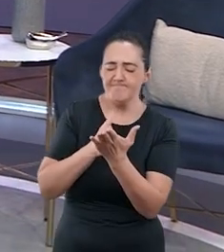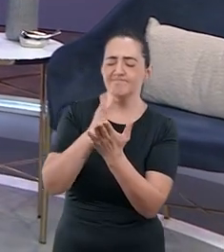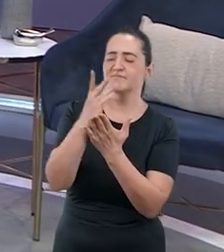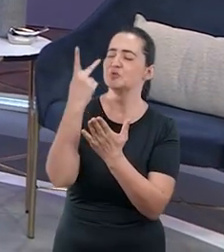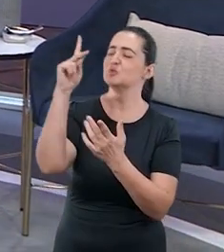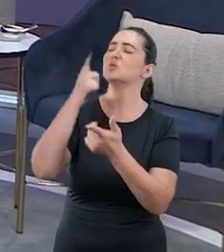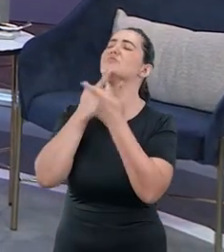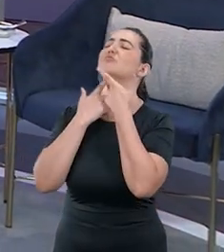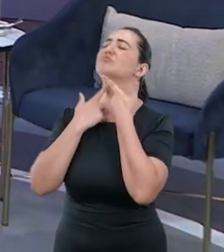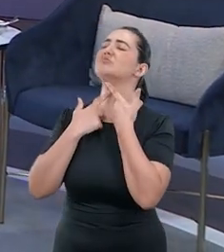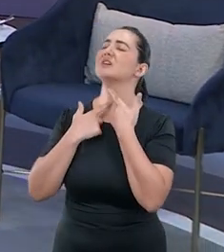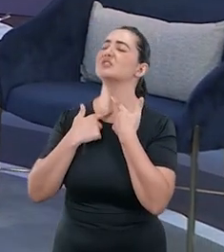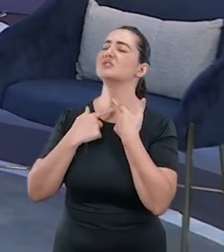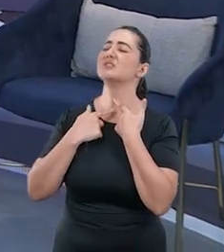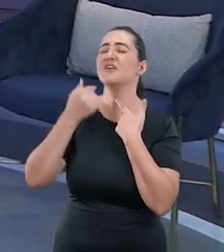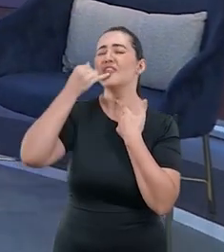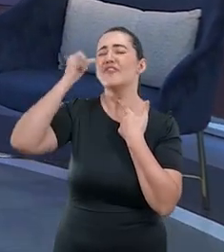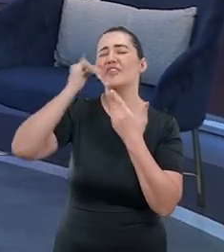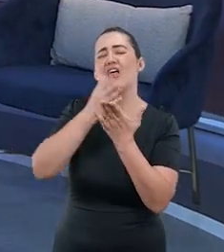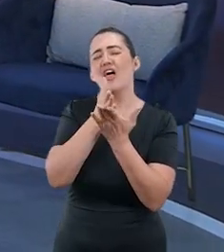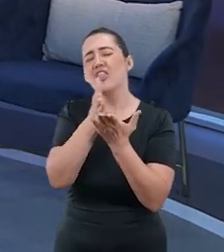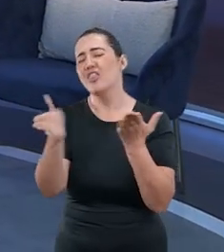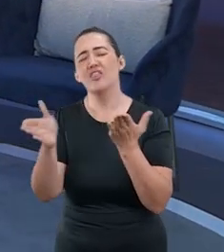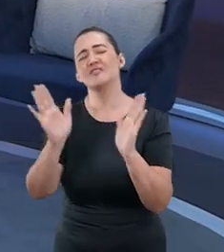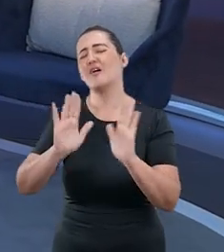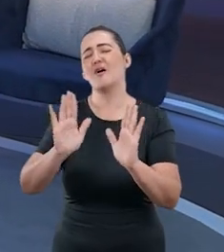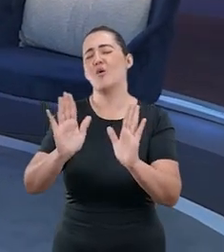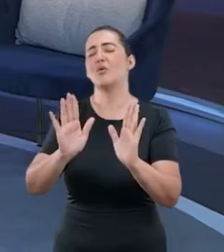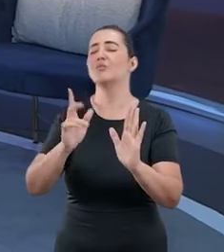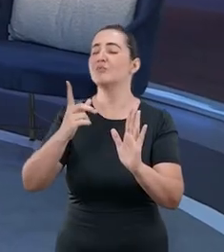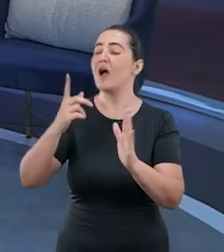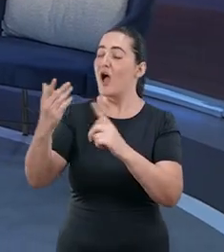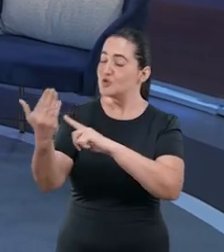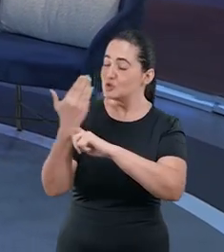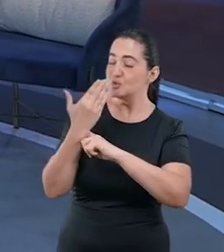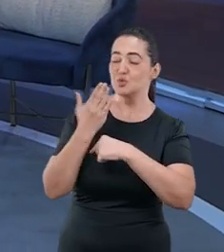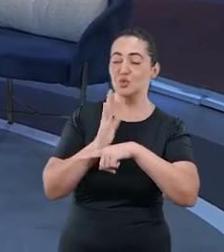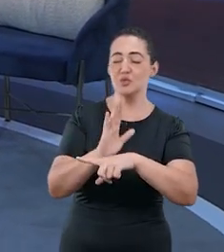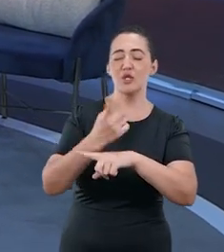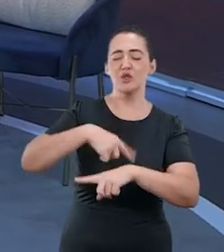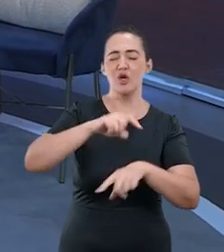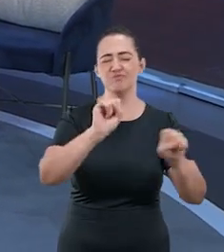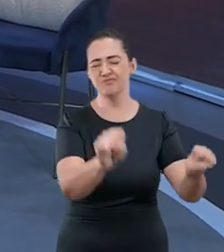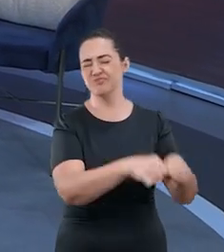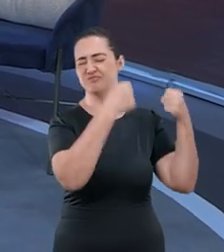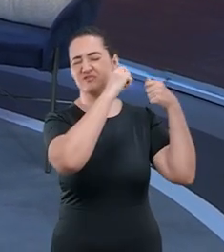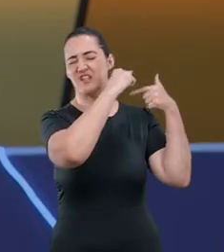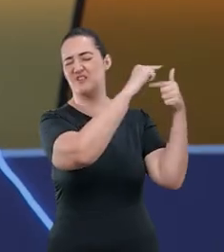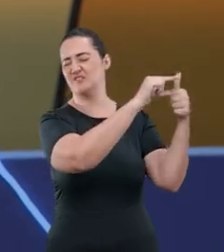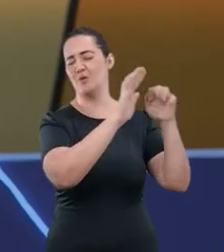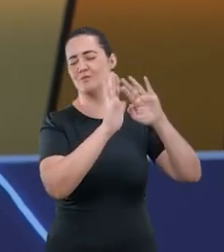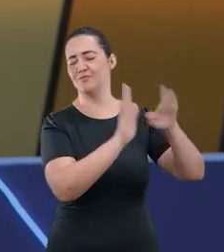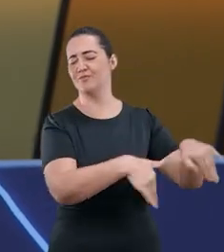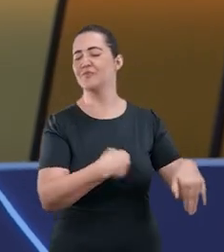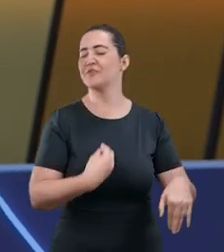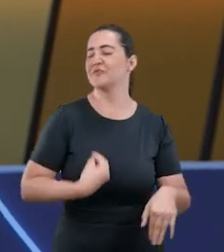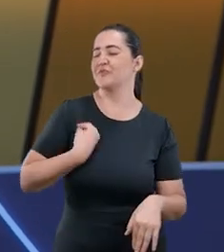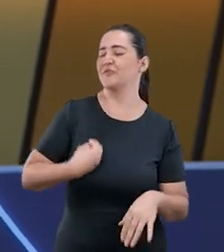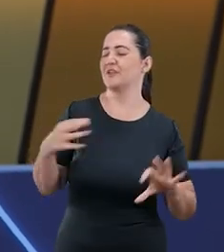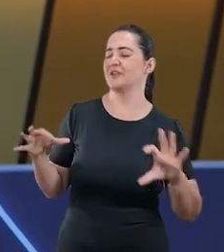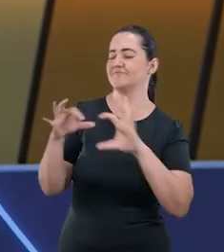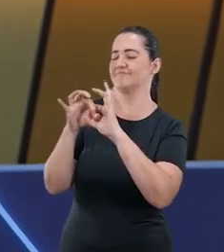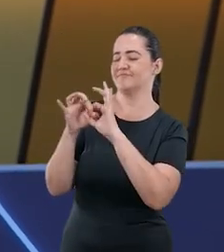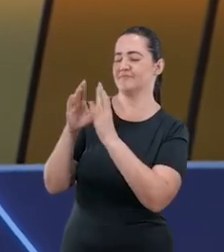que jamais nos desviemos do Teu caminho, mas nos prepara para romper com as tradições e viver de acordo com